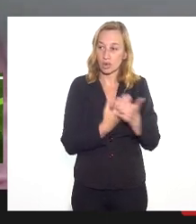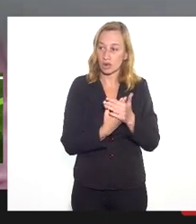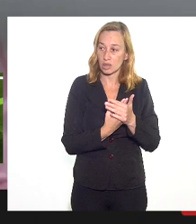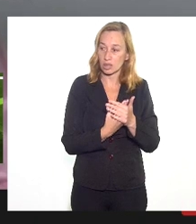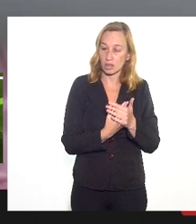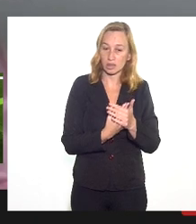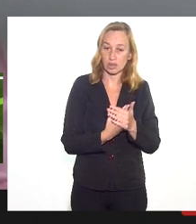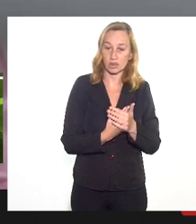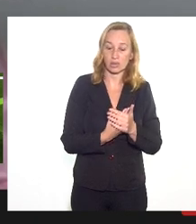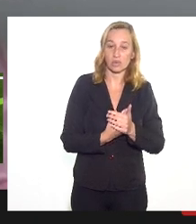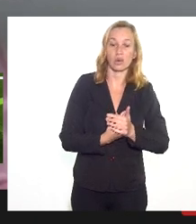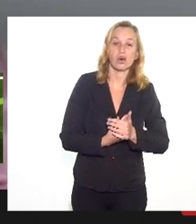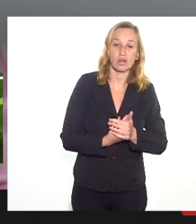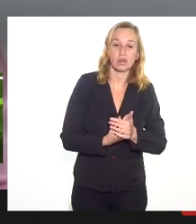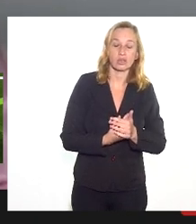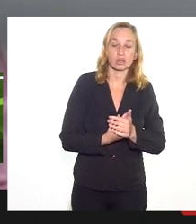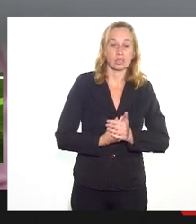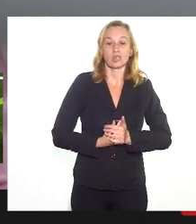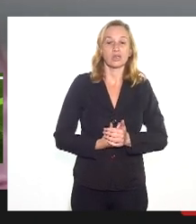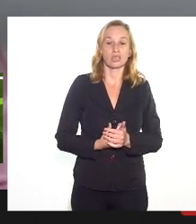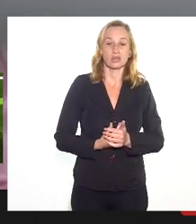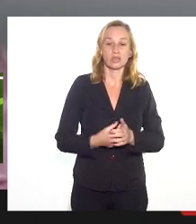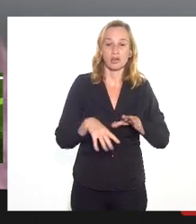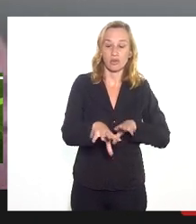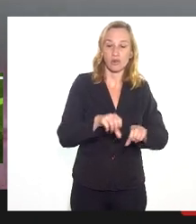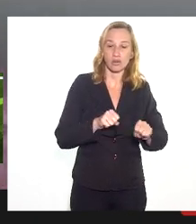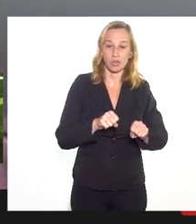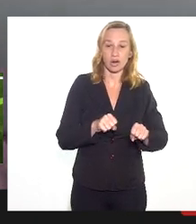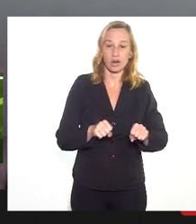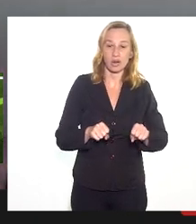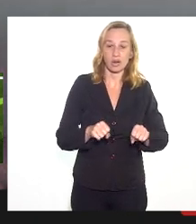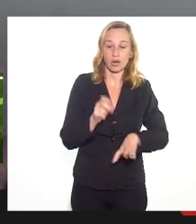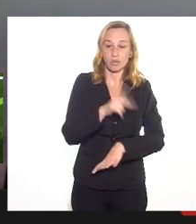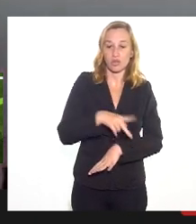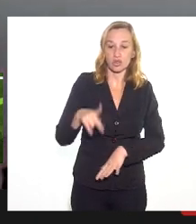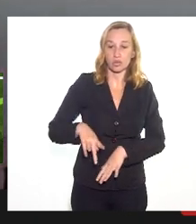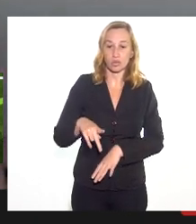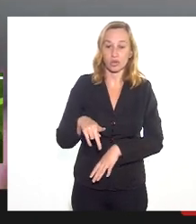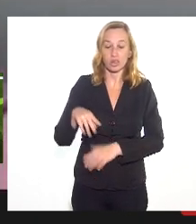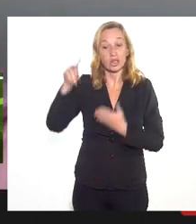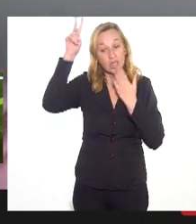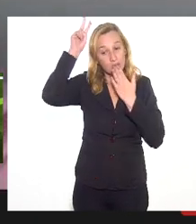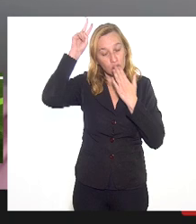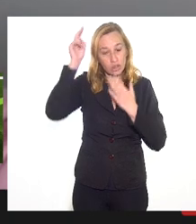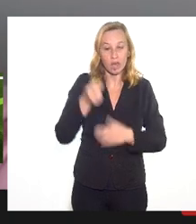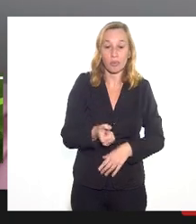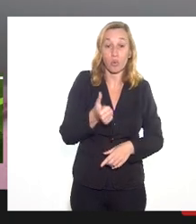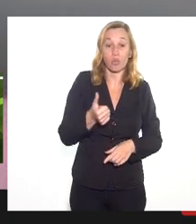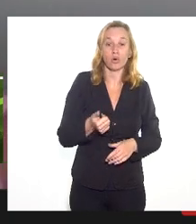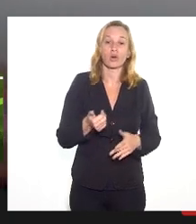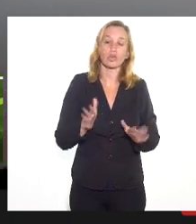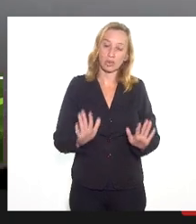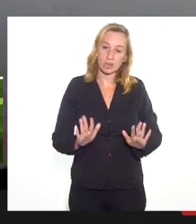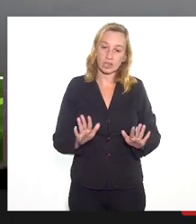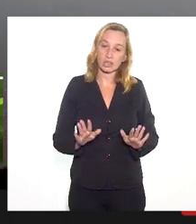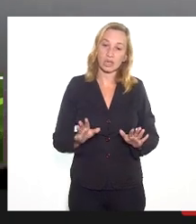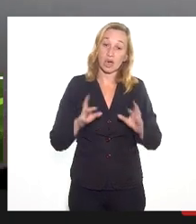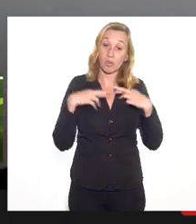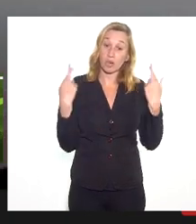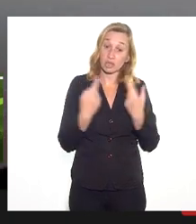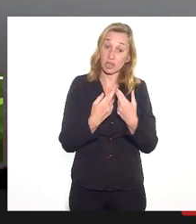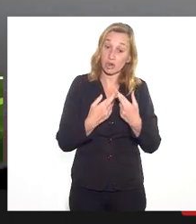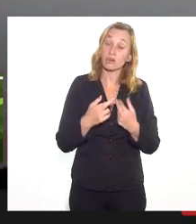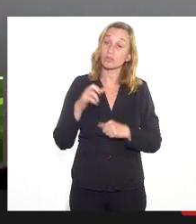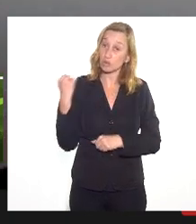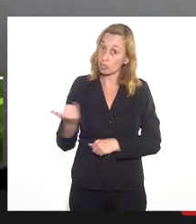no seu curso normal de nível médio abriu uma frente também para formar professores indígenas, mas isso ainda é insuficiente. De qualquer maneira, Renato, acho que essa é uma audiência